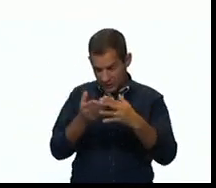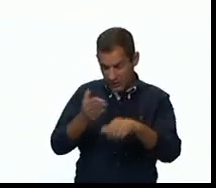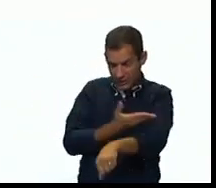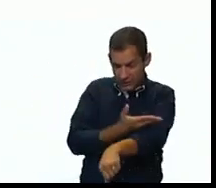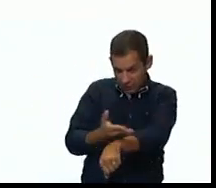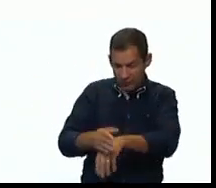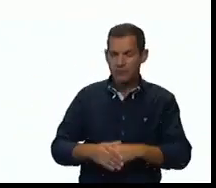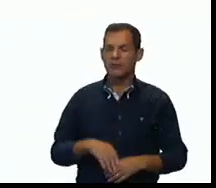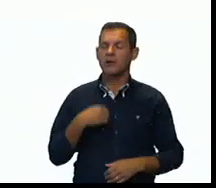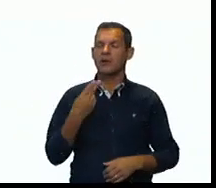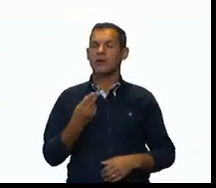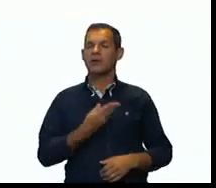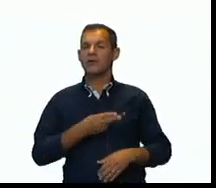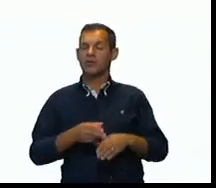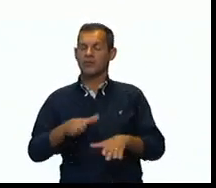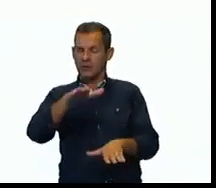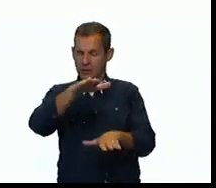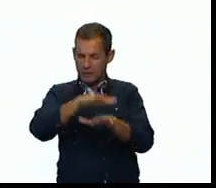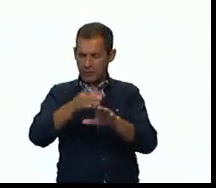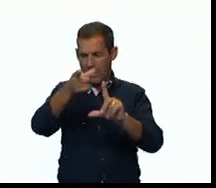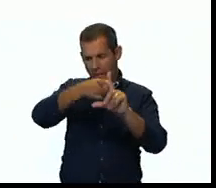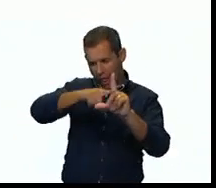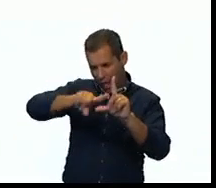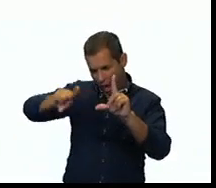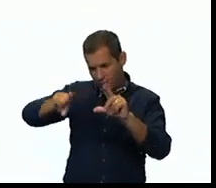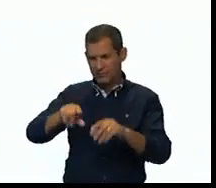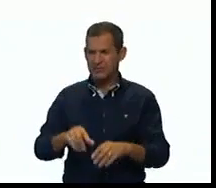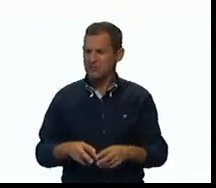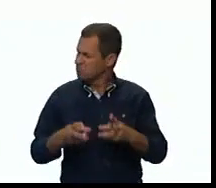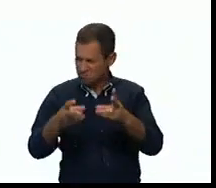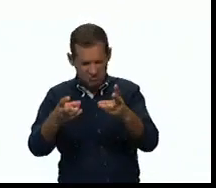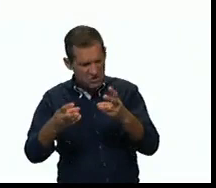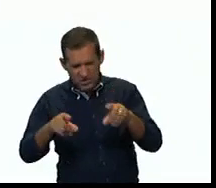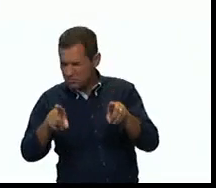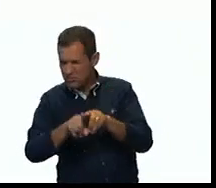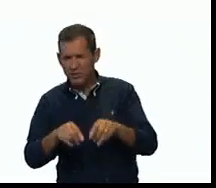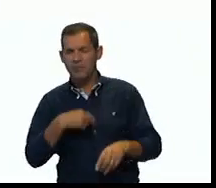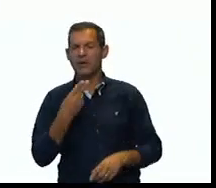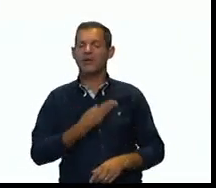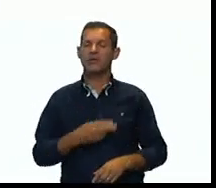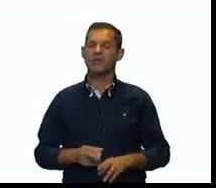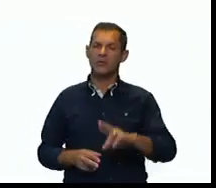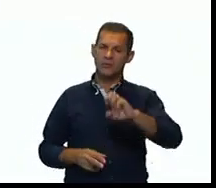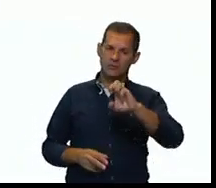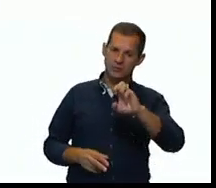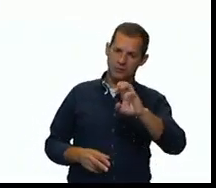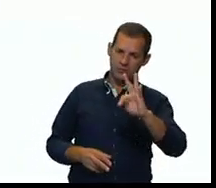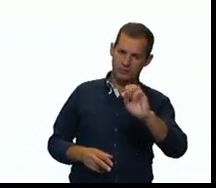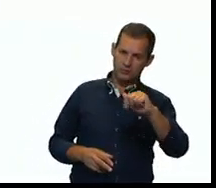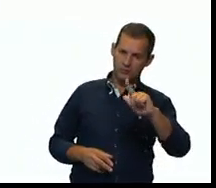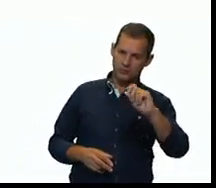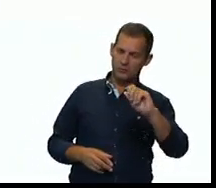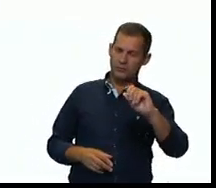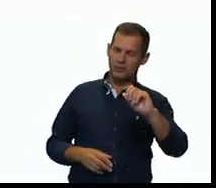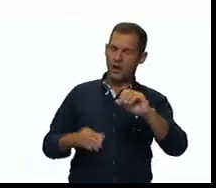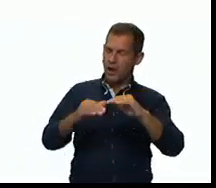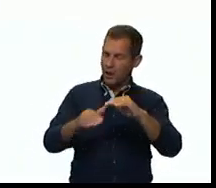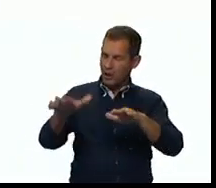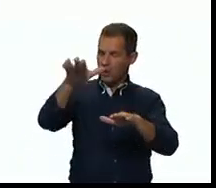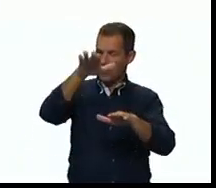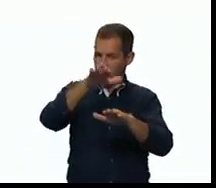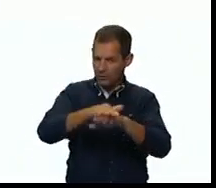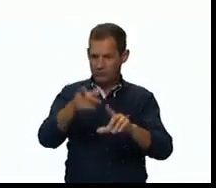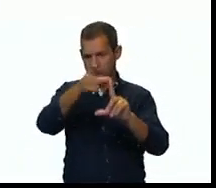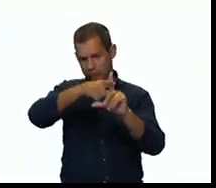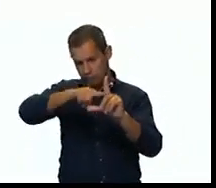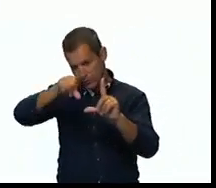brancos abaixo da nossa curva e quase não enxergamos os nossos retângulos acima da curva, os pedaços dos nossos